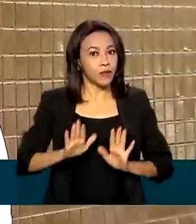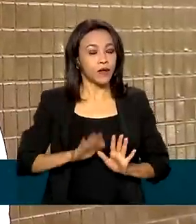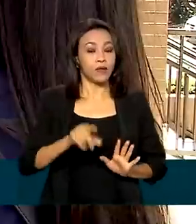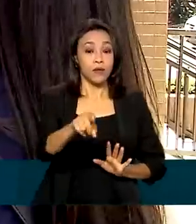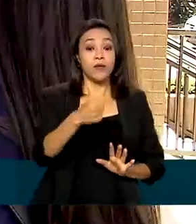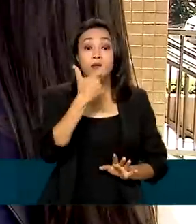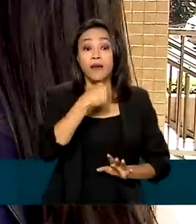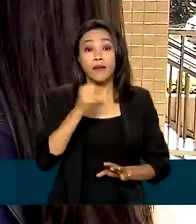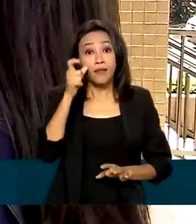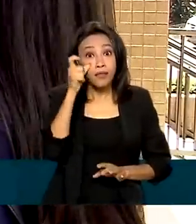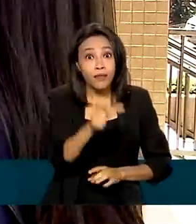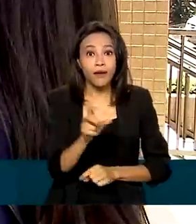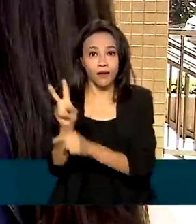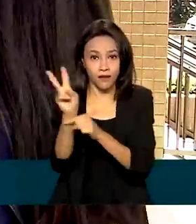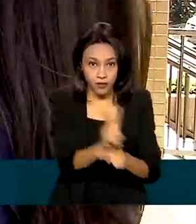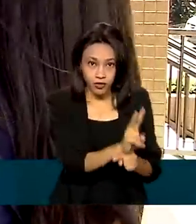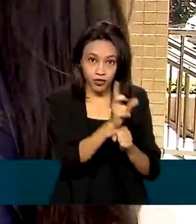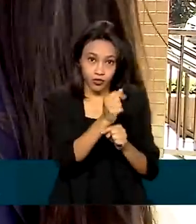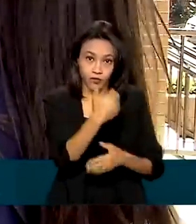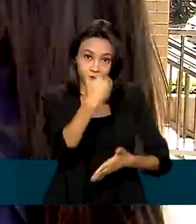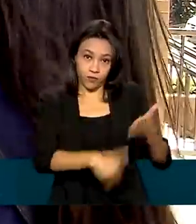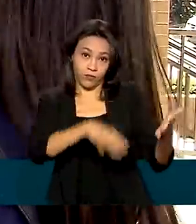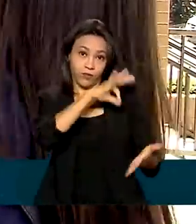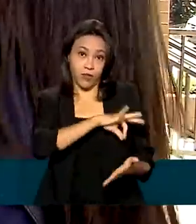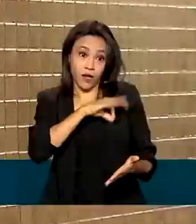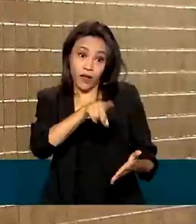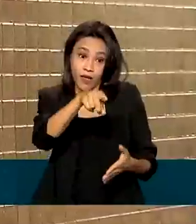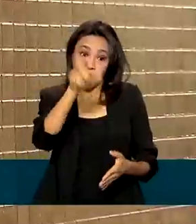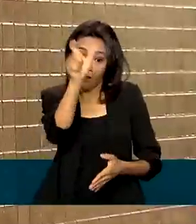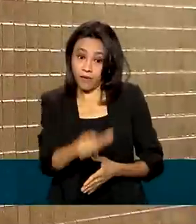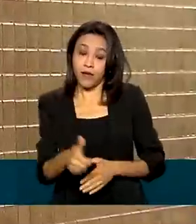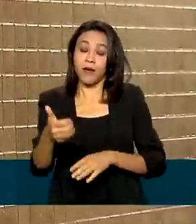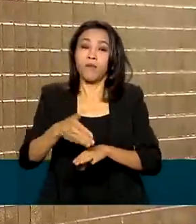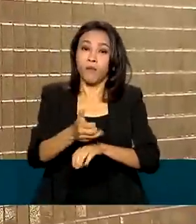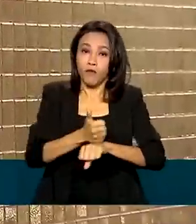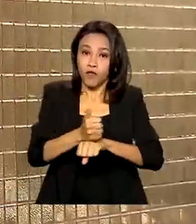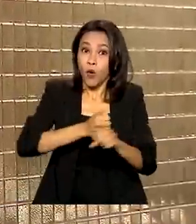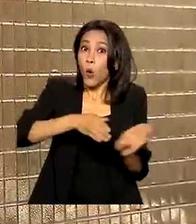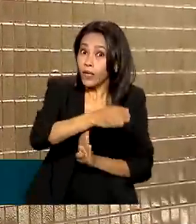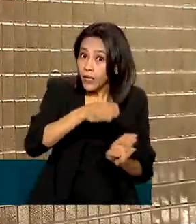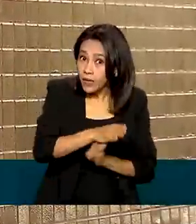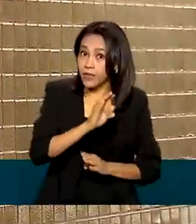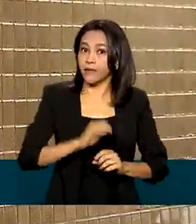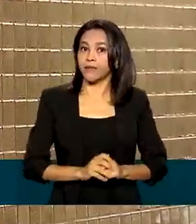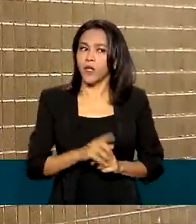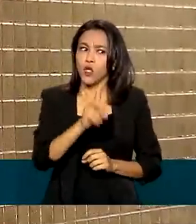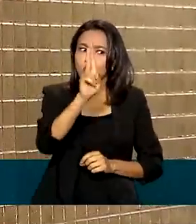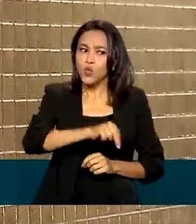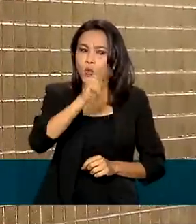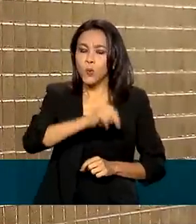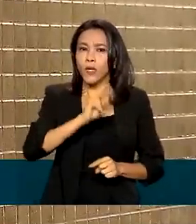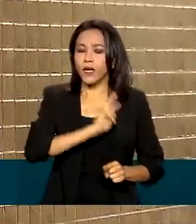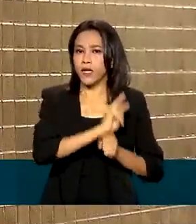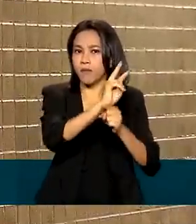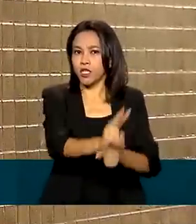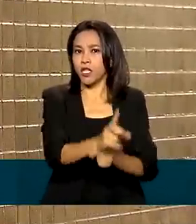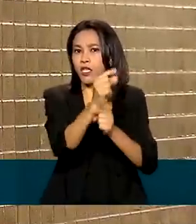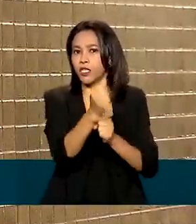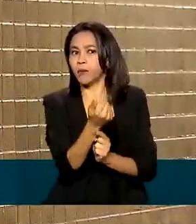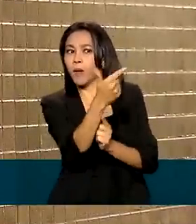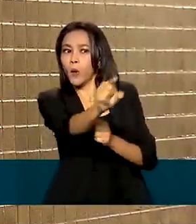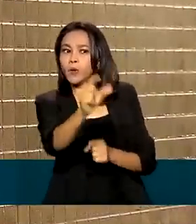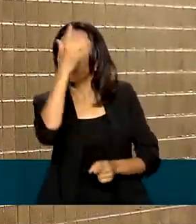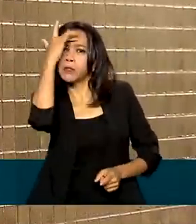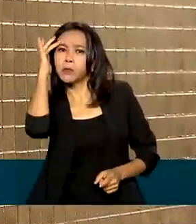consignado é ser educador financeira dá algumas dicas jamais emprestar esse dinheiro para outras pessoas